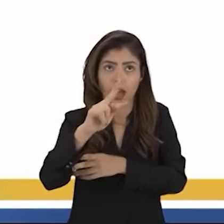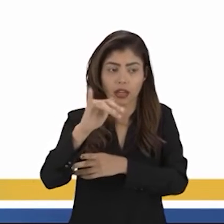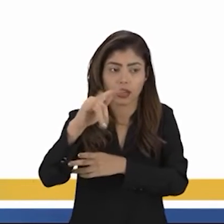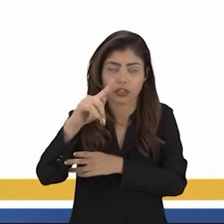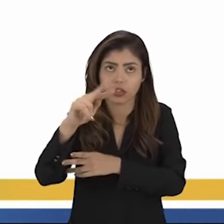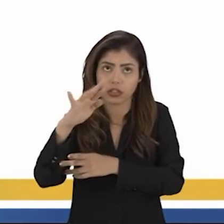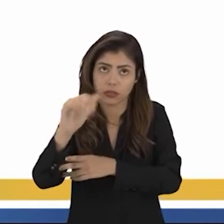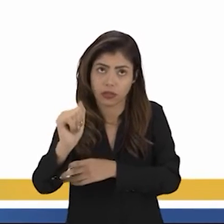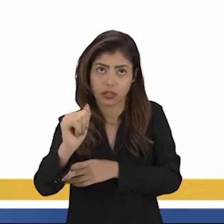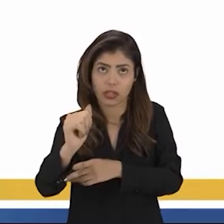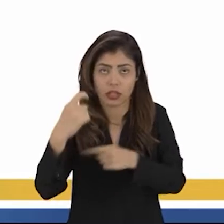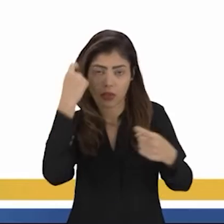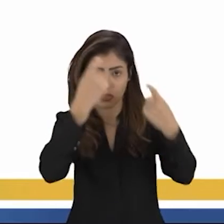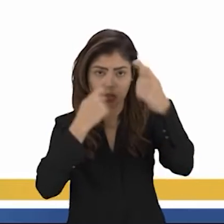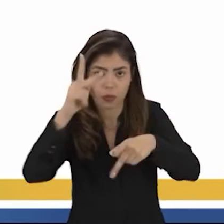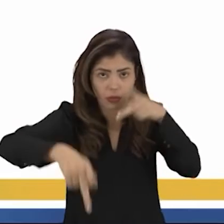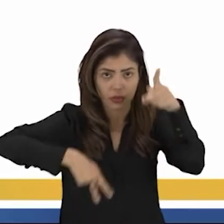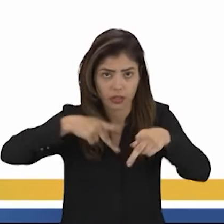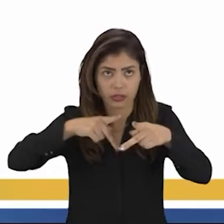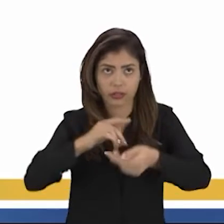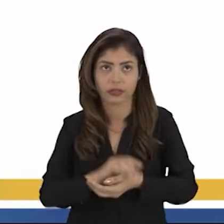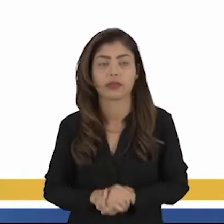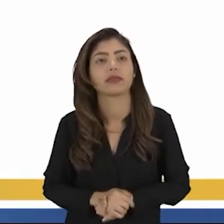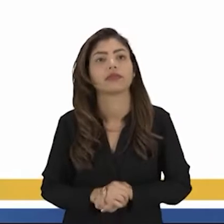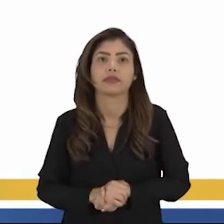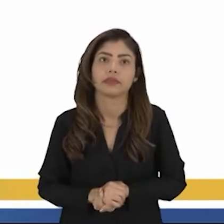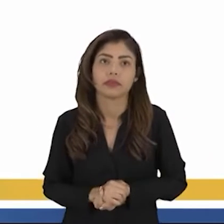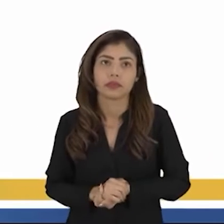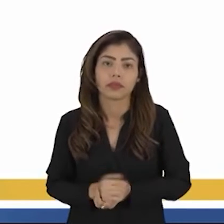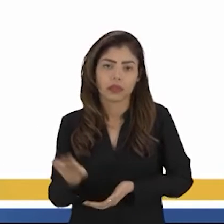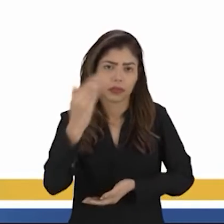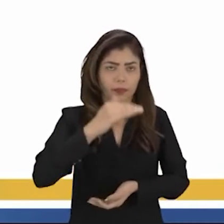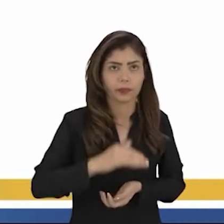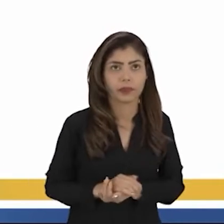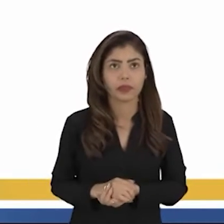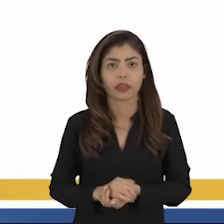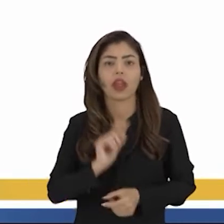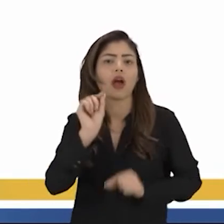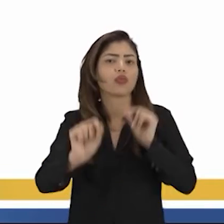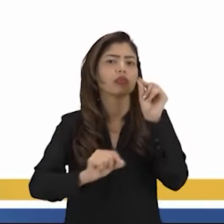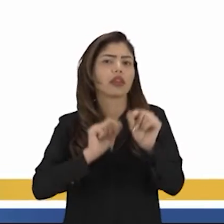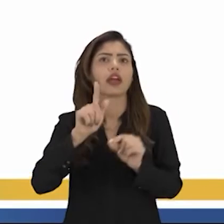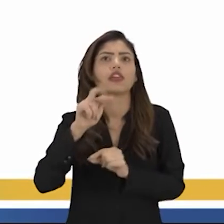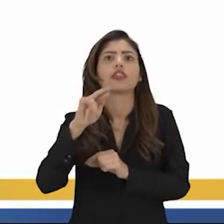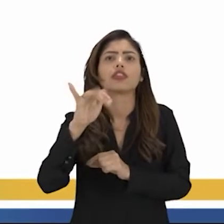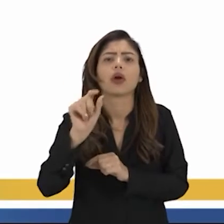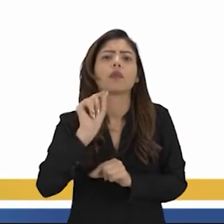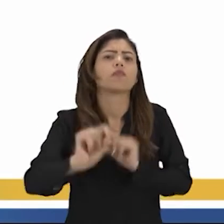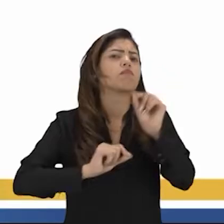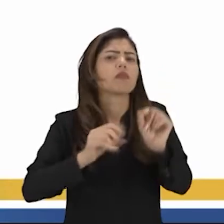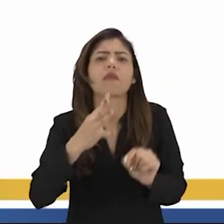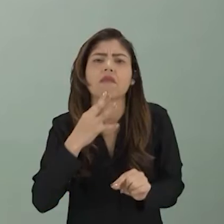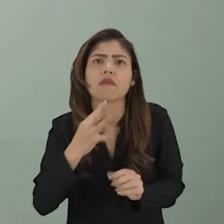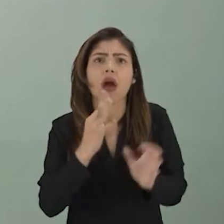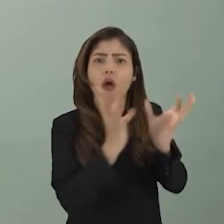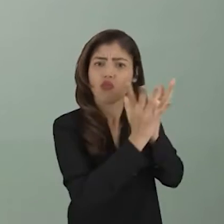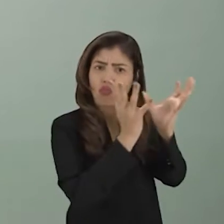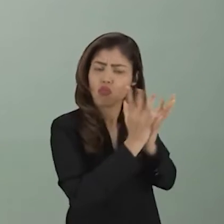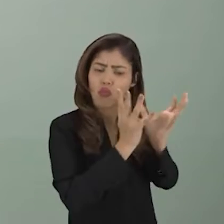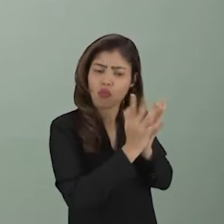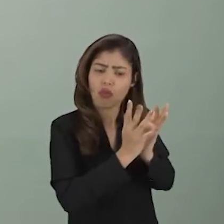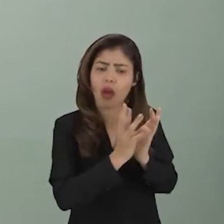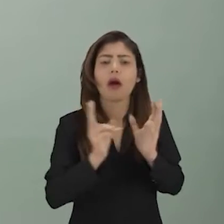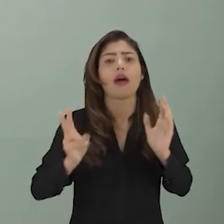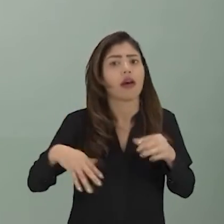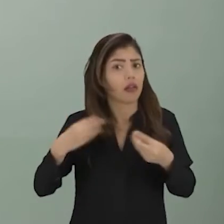neologismos, arcaísmos e expressões populares. Vamos lá. O que são gírias? Todo mundo sabe que cada grupo urbano ou